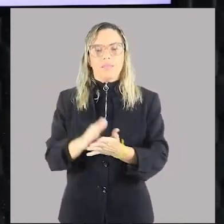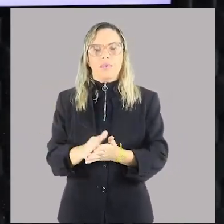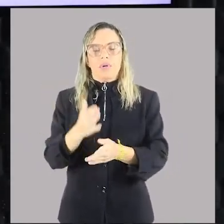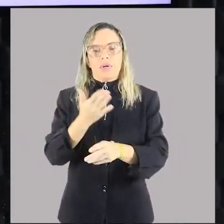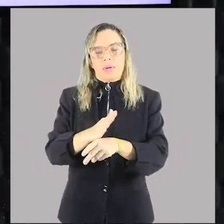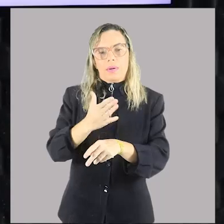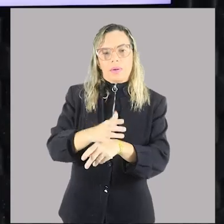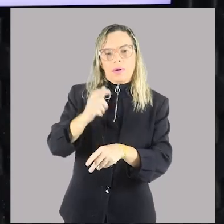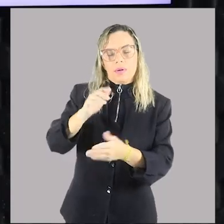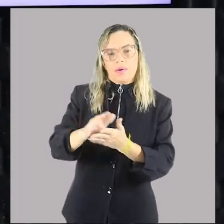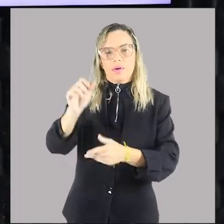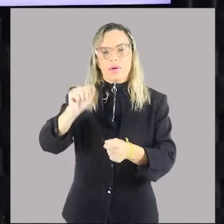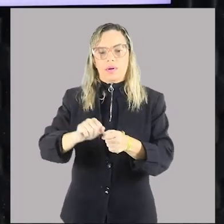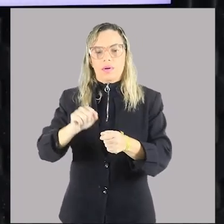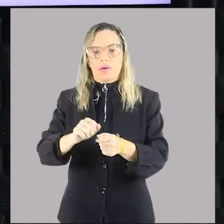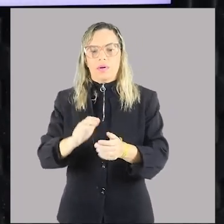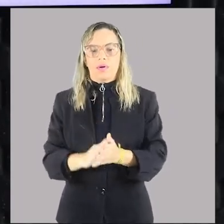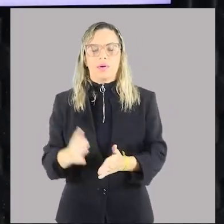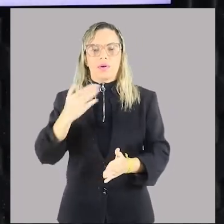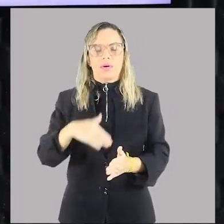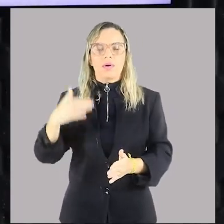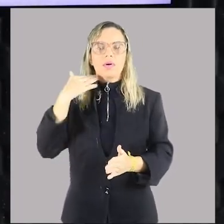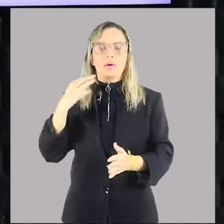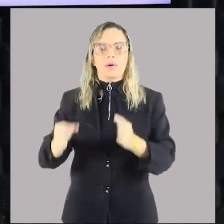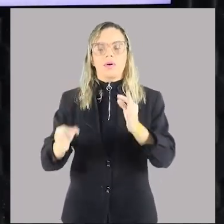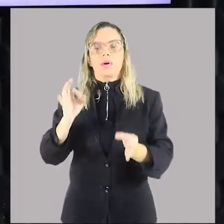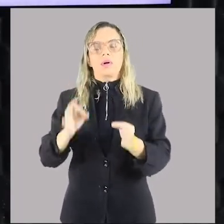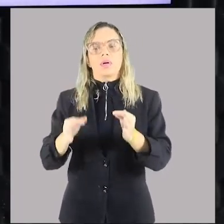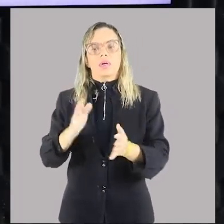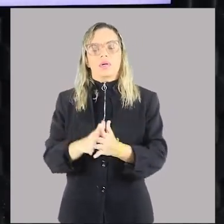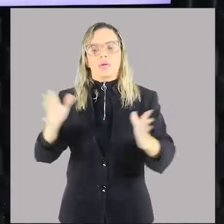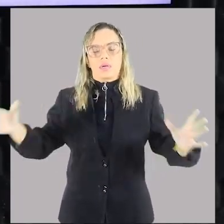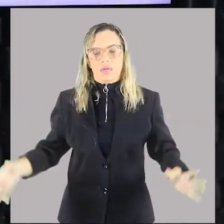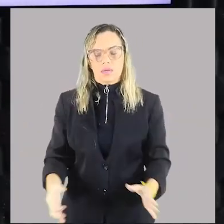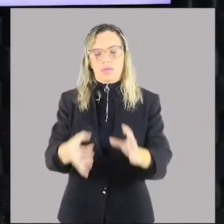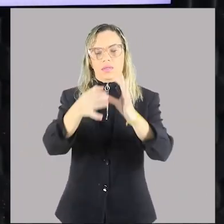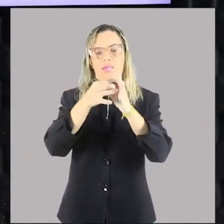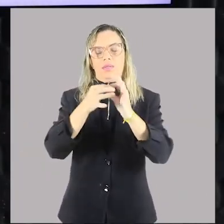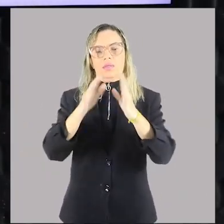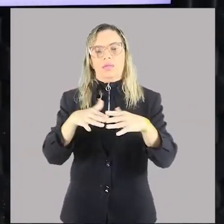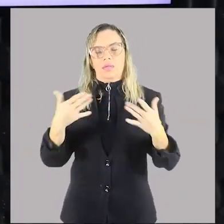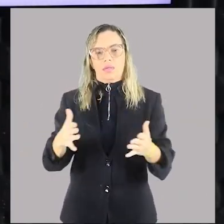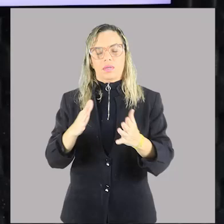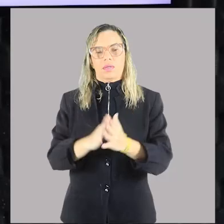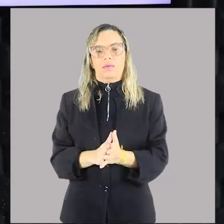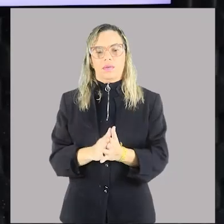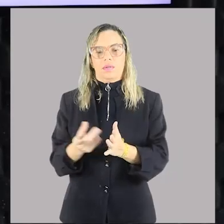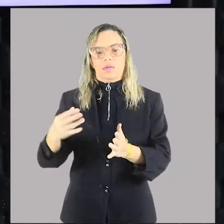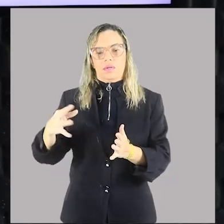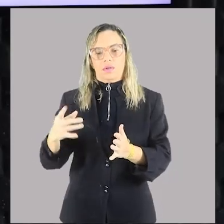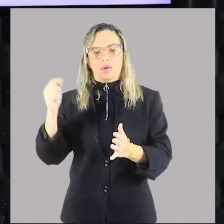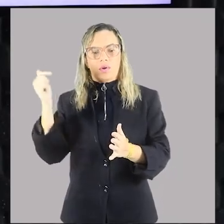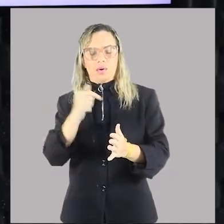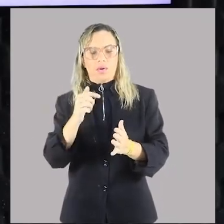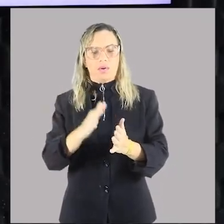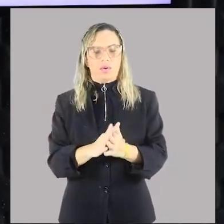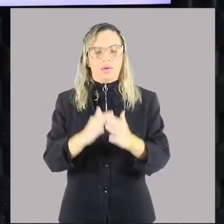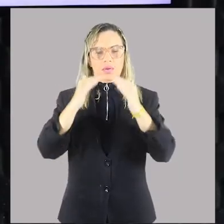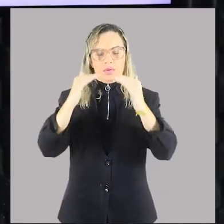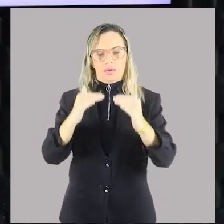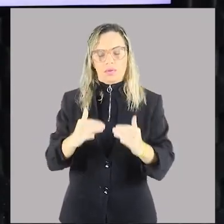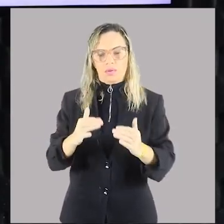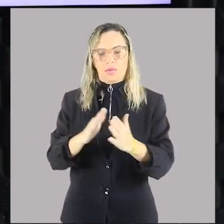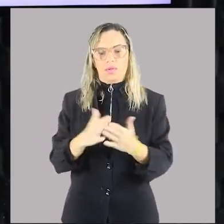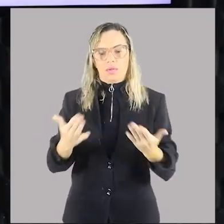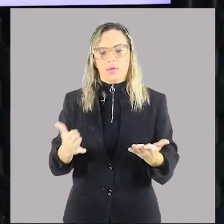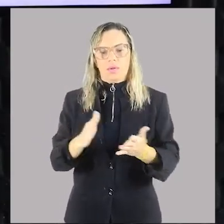pessoa jurídica a que ele é vinculado. Existe um controle hierárquico exercido pela pessoa jurídica a que ele é vinculado. A